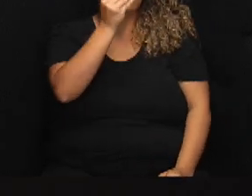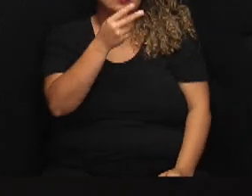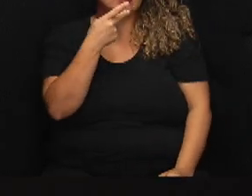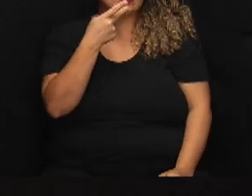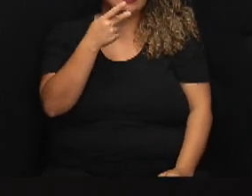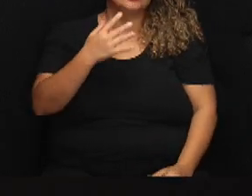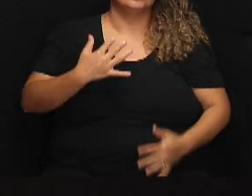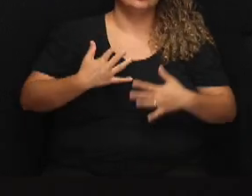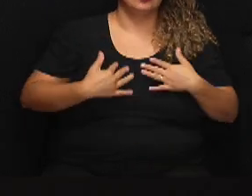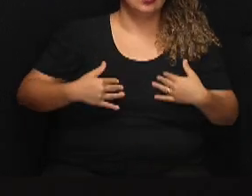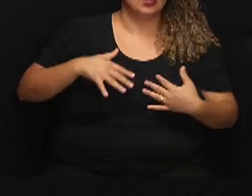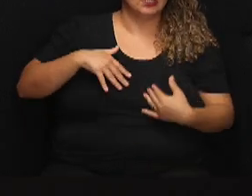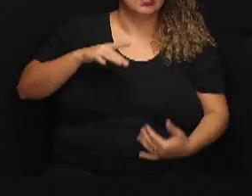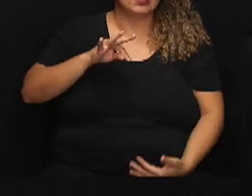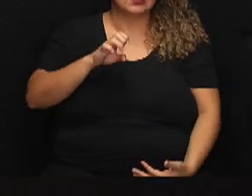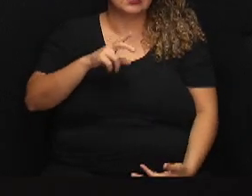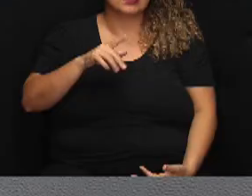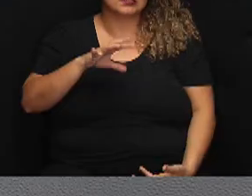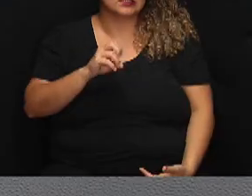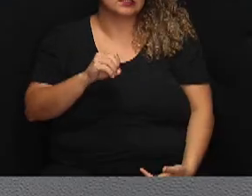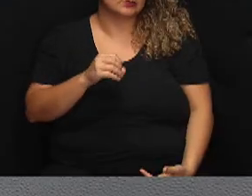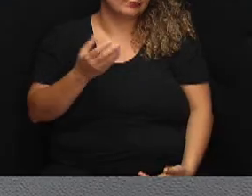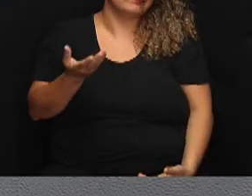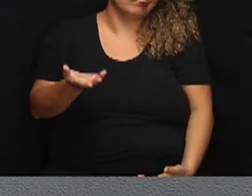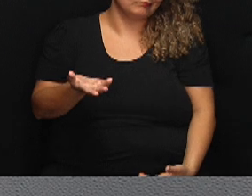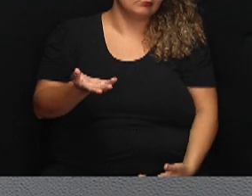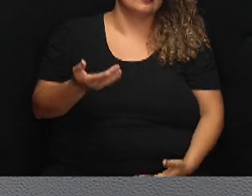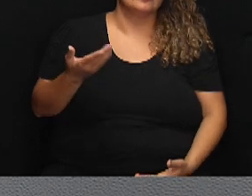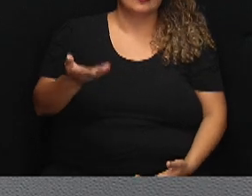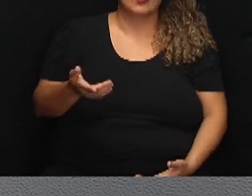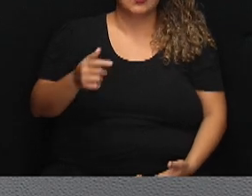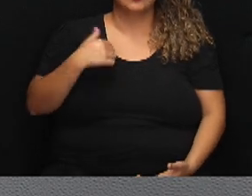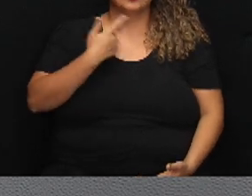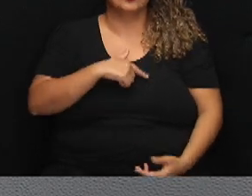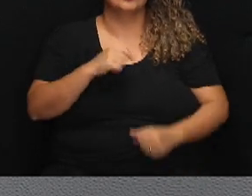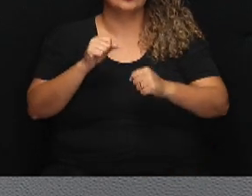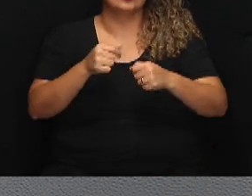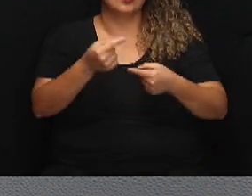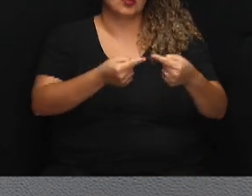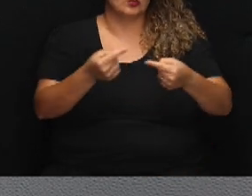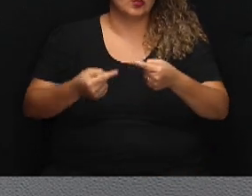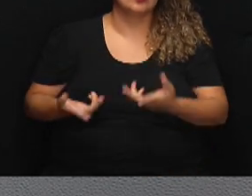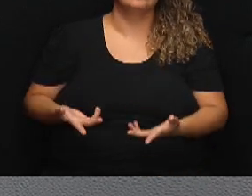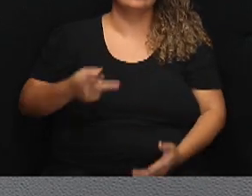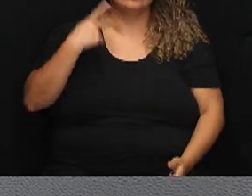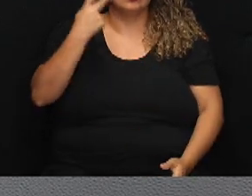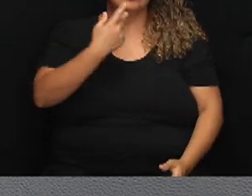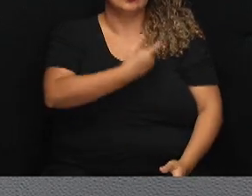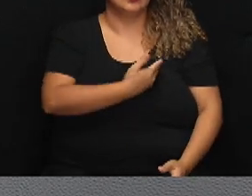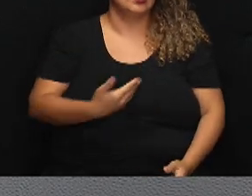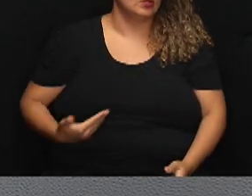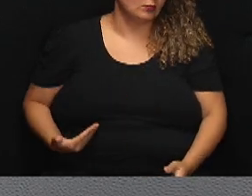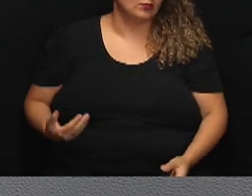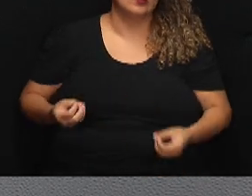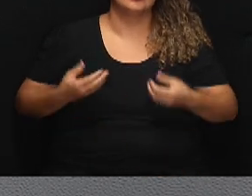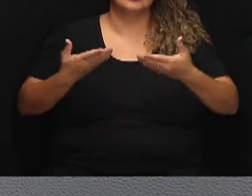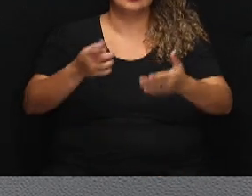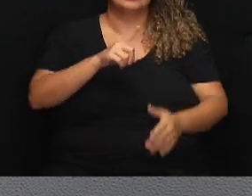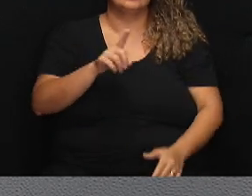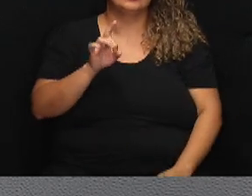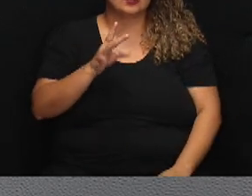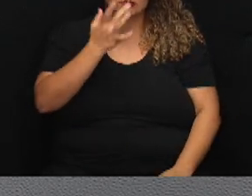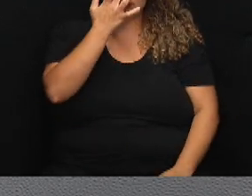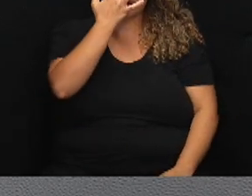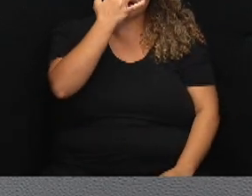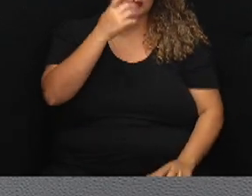tecido, né? A gente não está falando de nenhuma outra coisa. Então, que a gente também possa discutir e pensar políticas públicas para trazer não só a